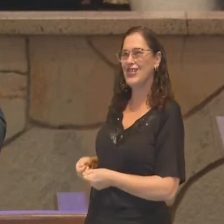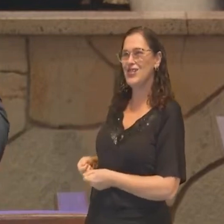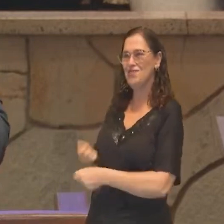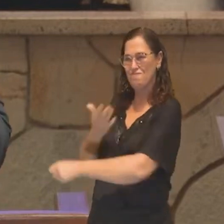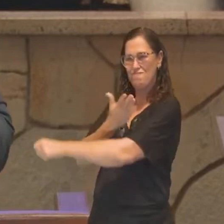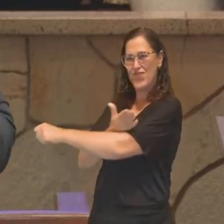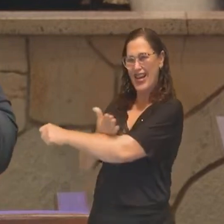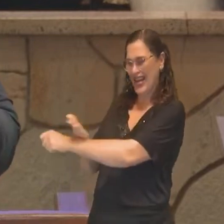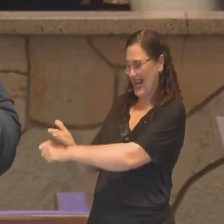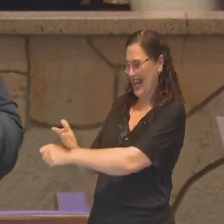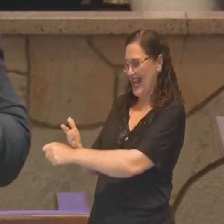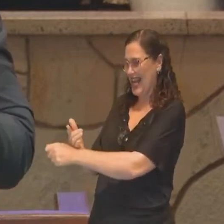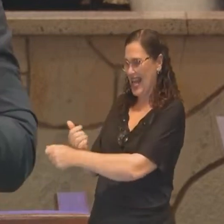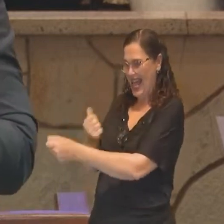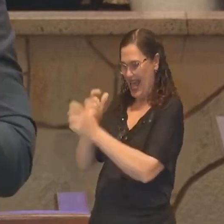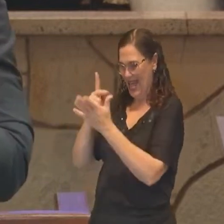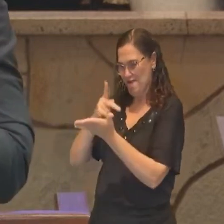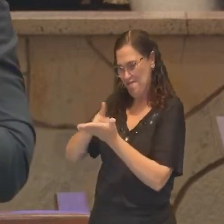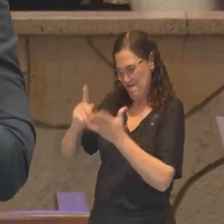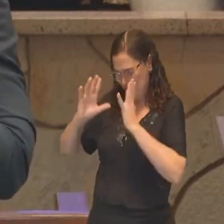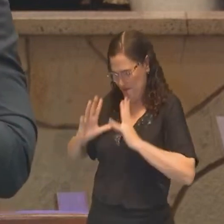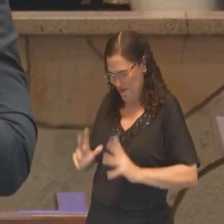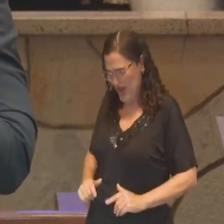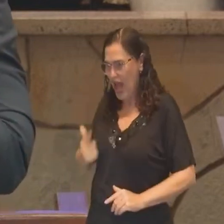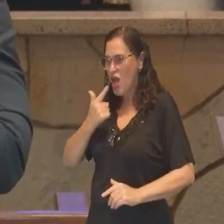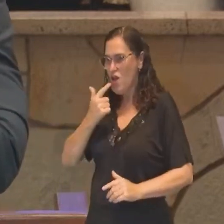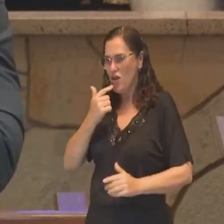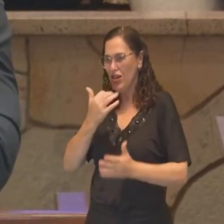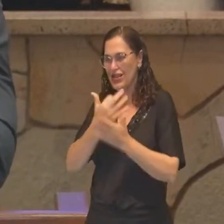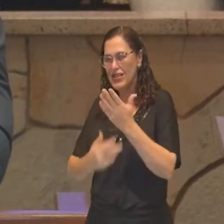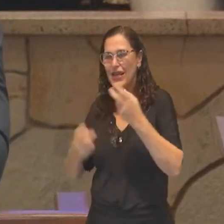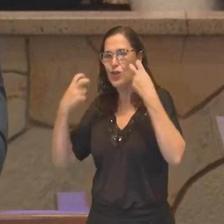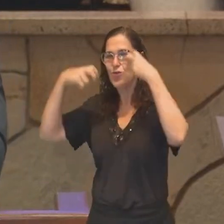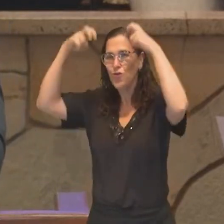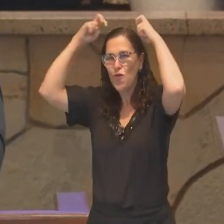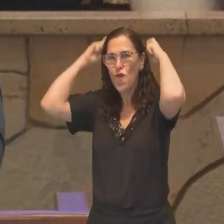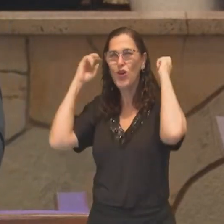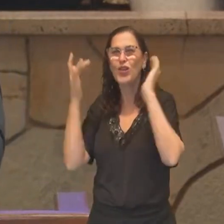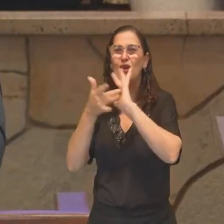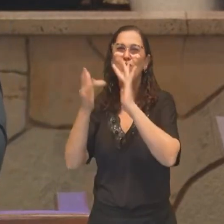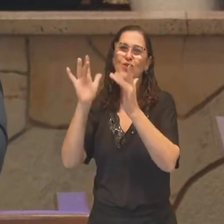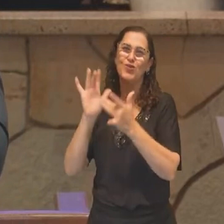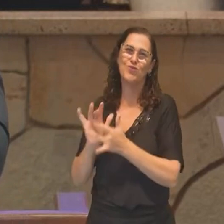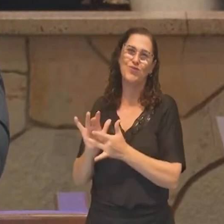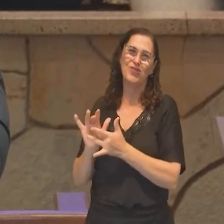branca, lavada, purificada pelo sangue do Cordeiro.